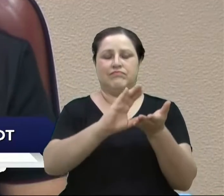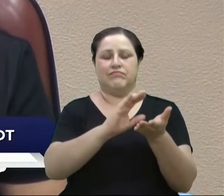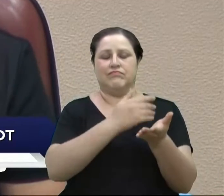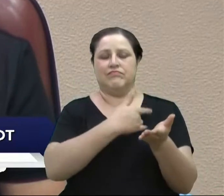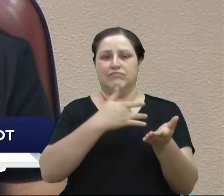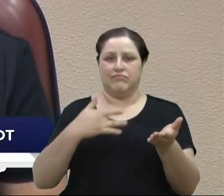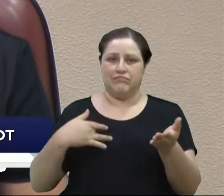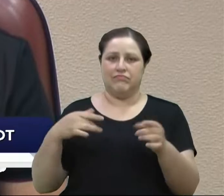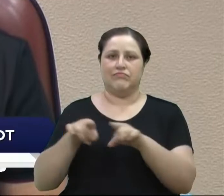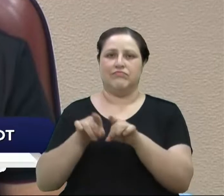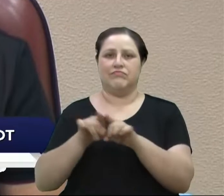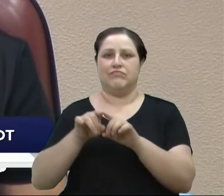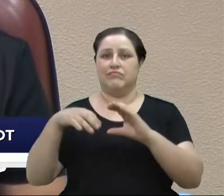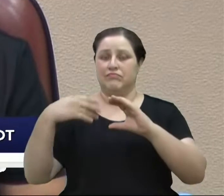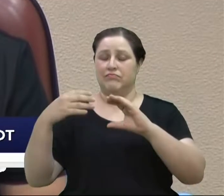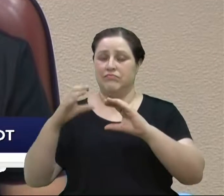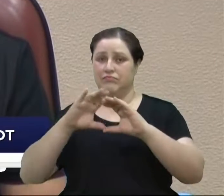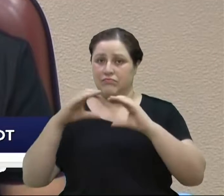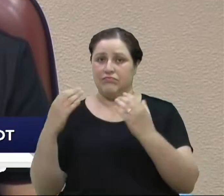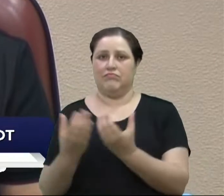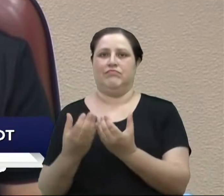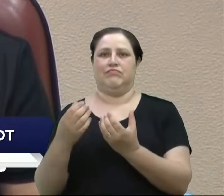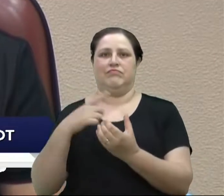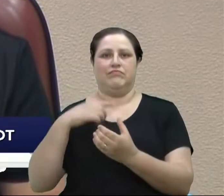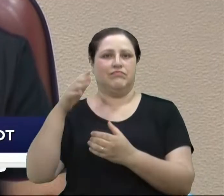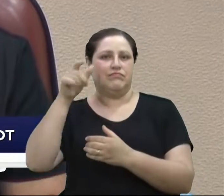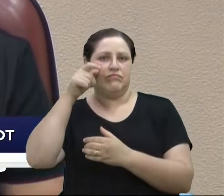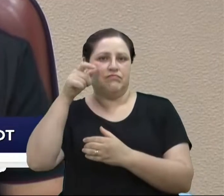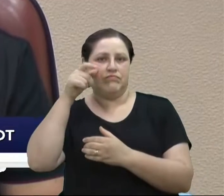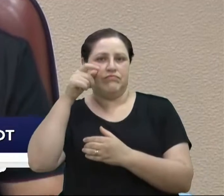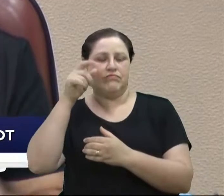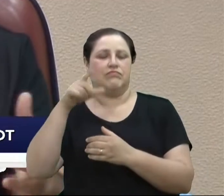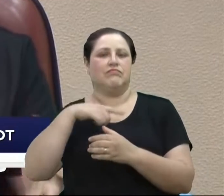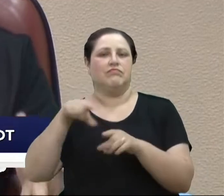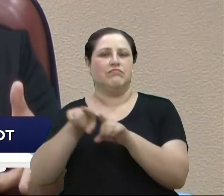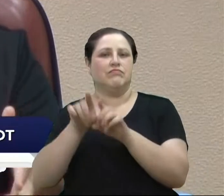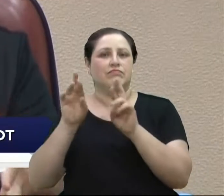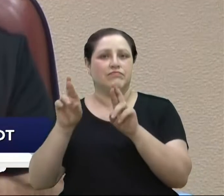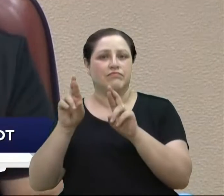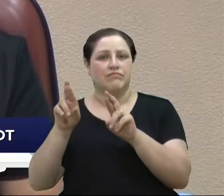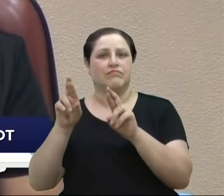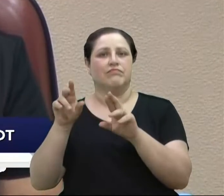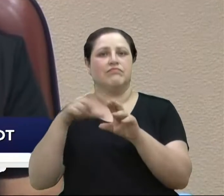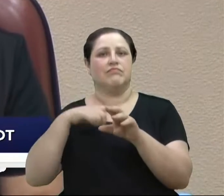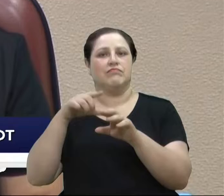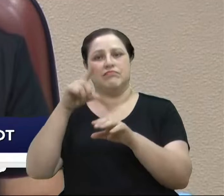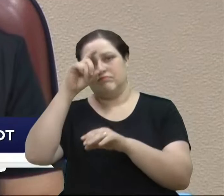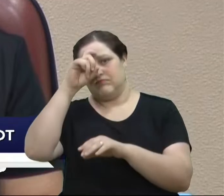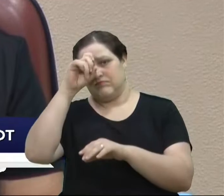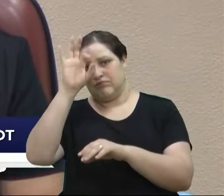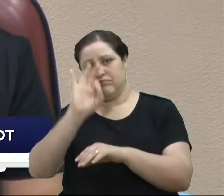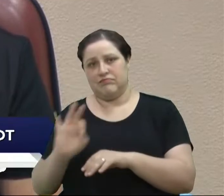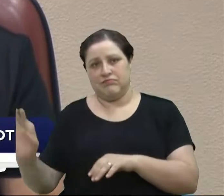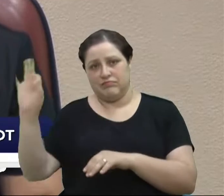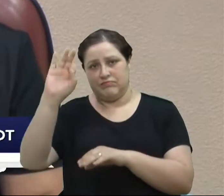que o Hospital Pompeia esteja presente, como o Virgílio Ramos também possa vir, e o Círculo, que prestam cirurgias para o